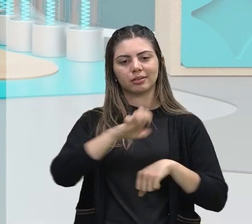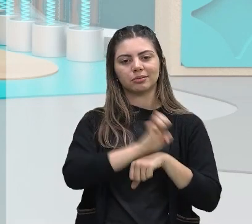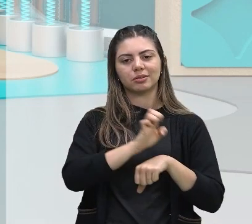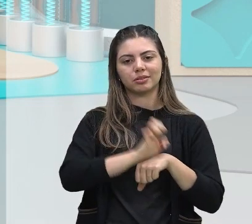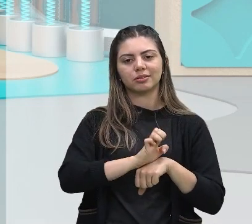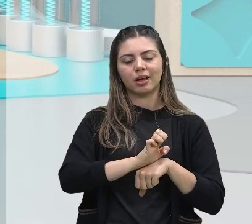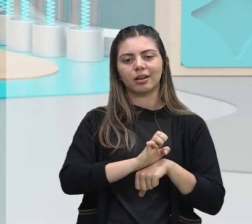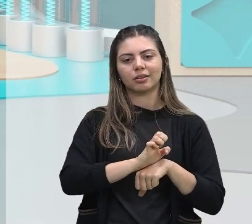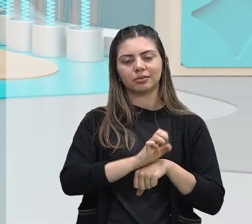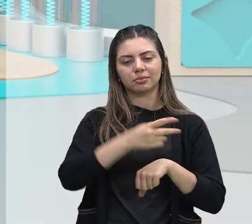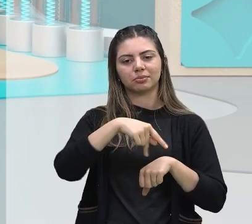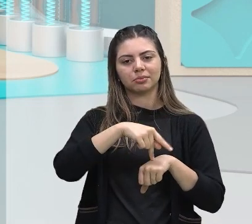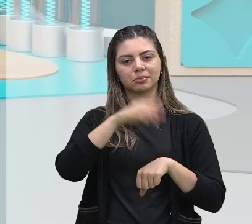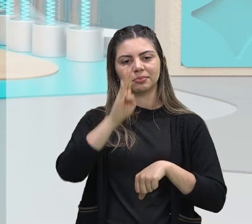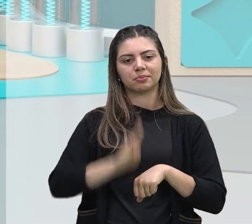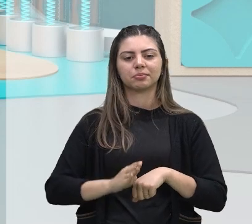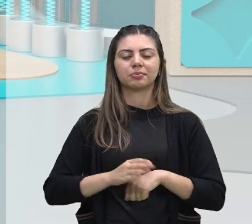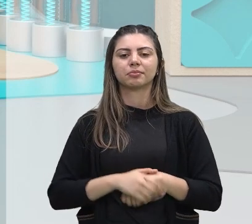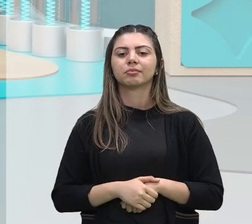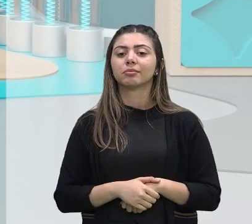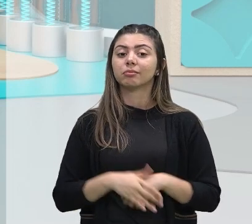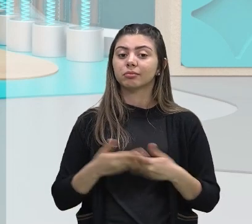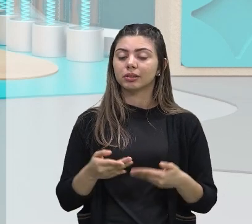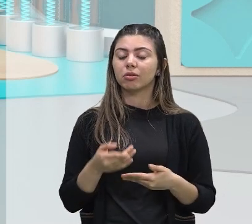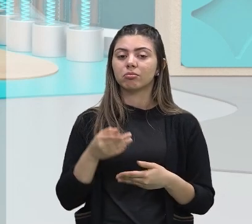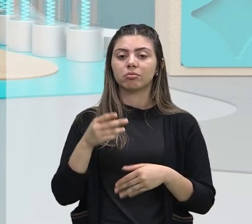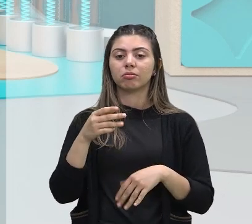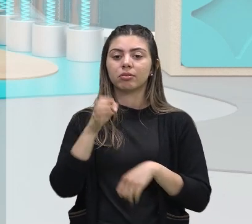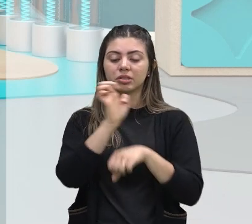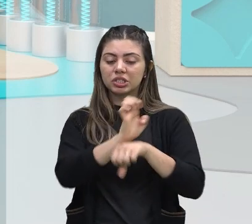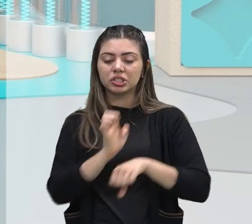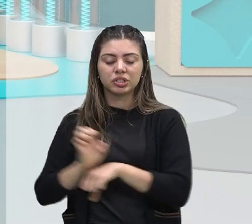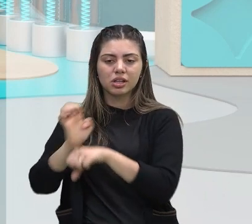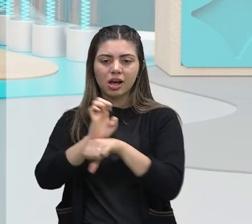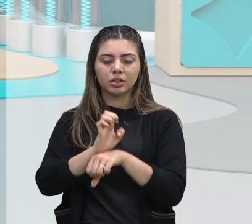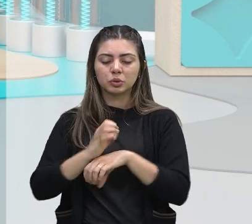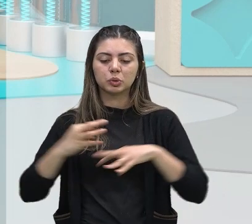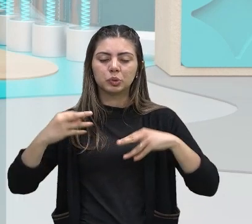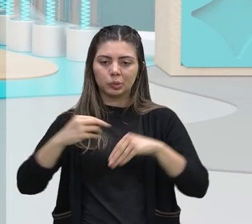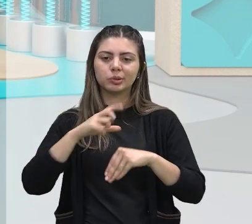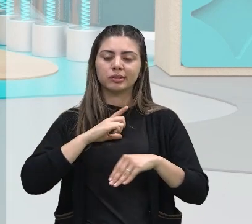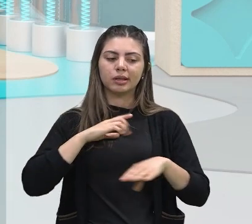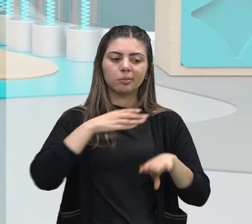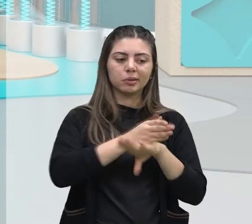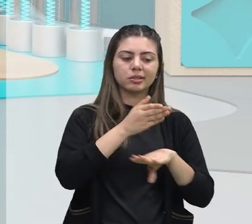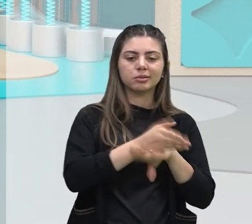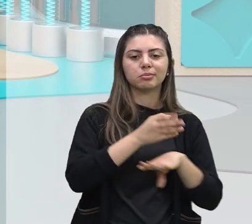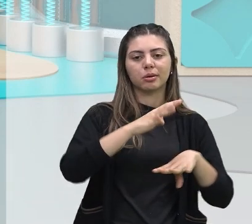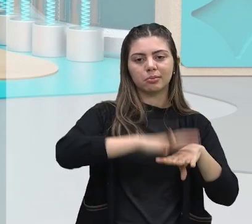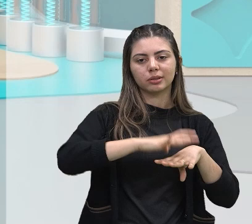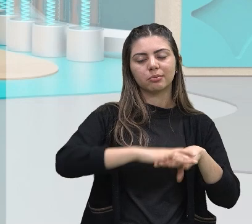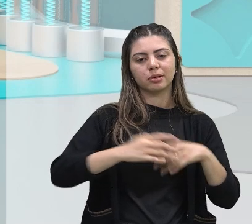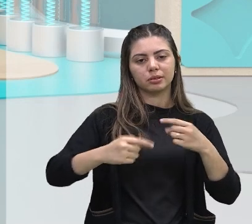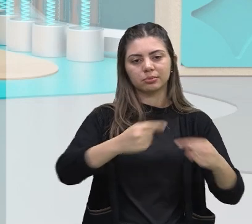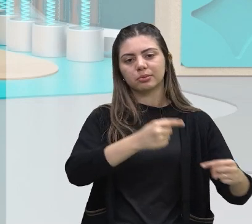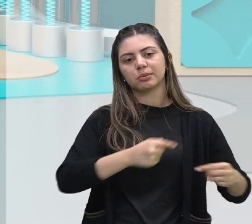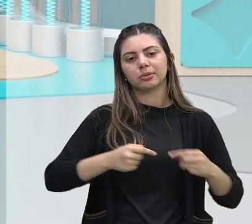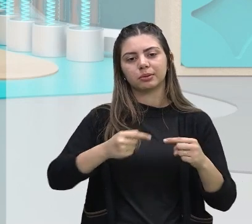Olha, todos os estados, eles participam das Olimpíadas de Matemática. Observem aí,